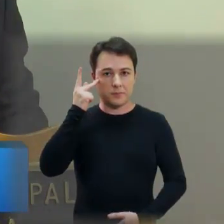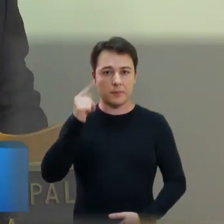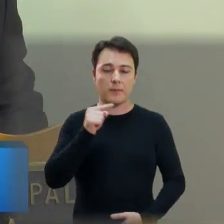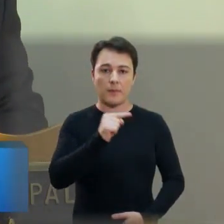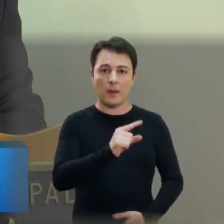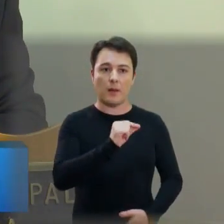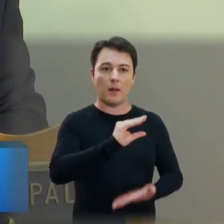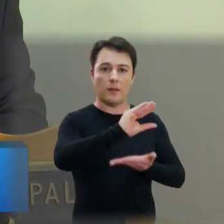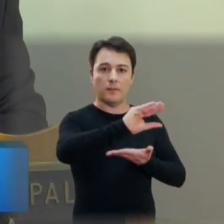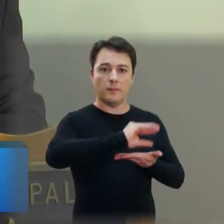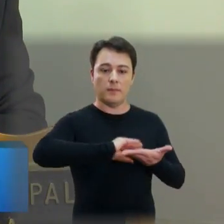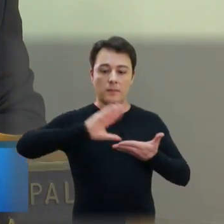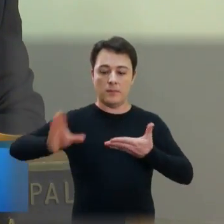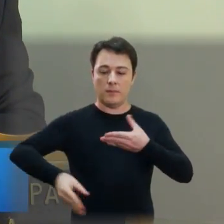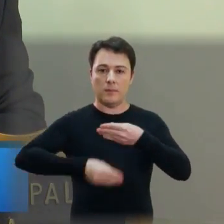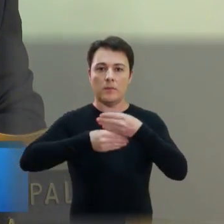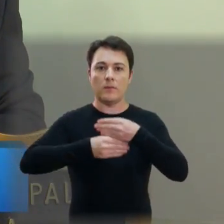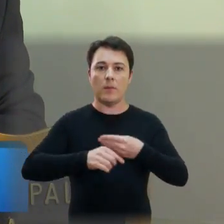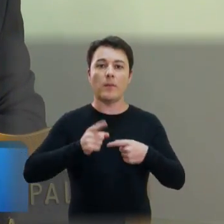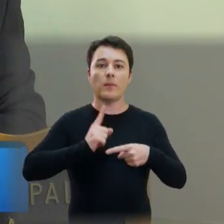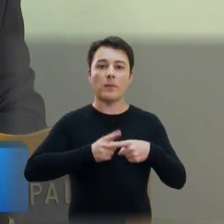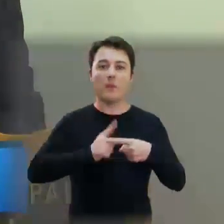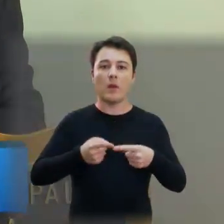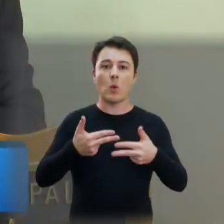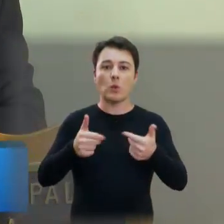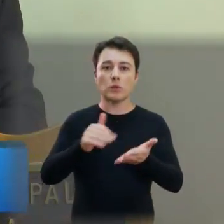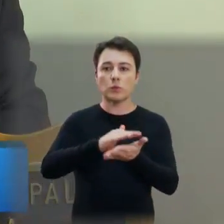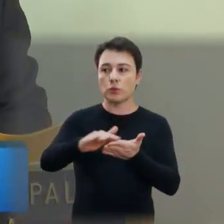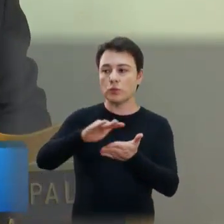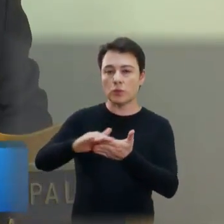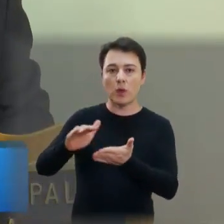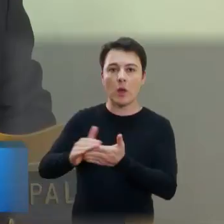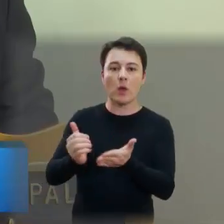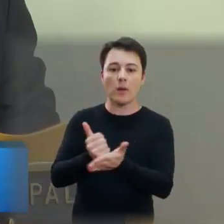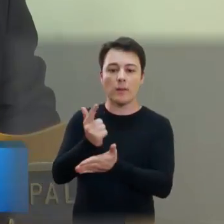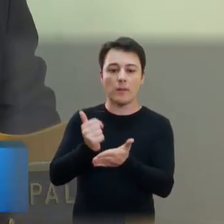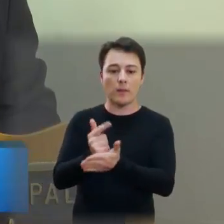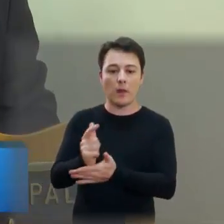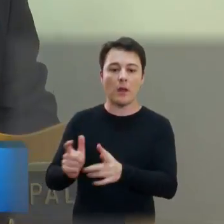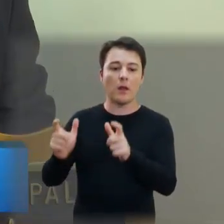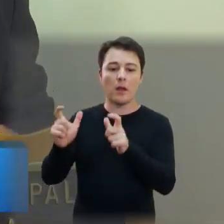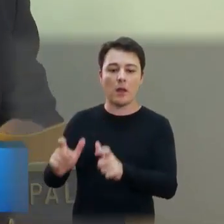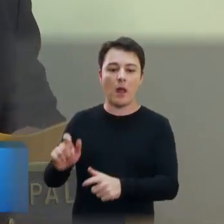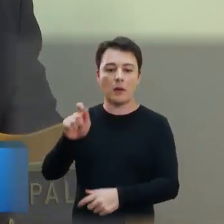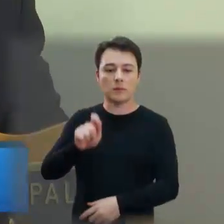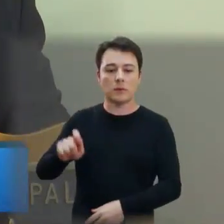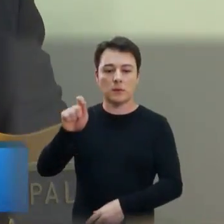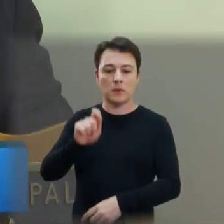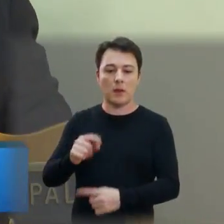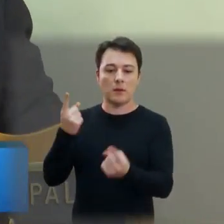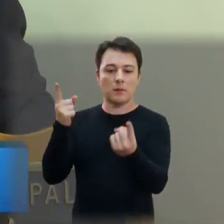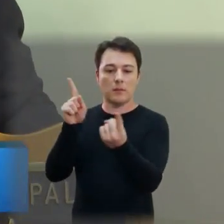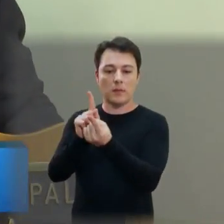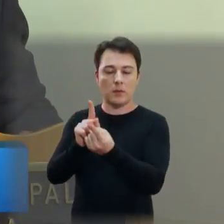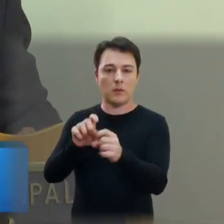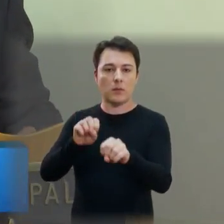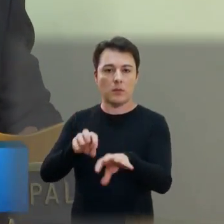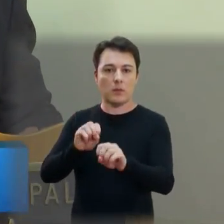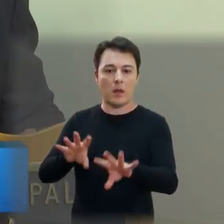emenda para custeio, né, e tendo como beneficiária a Associação de Atendimento Educacional